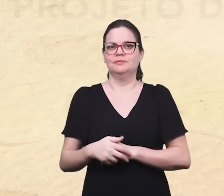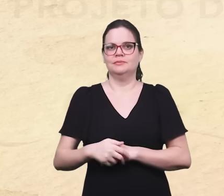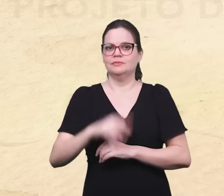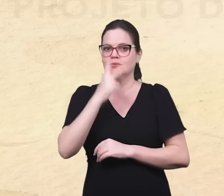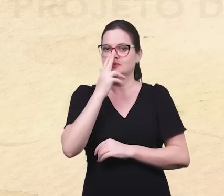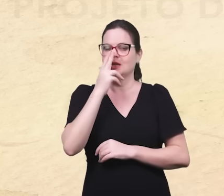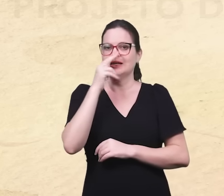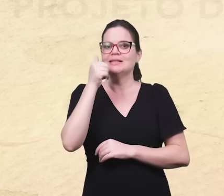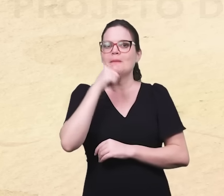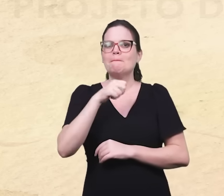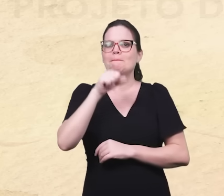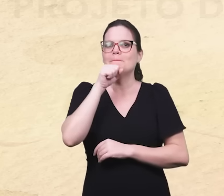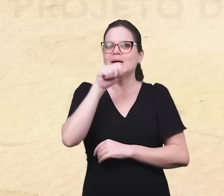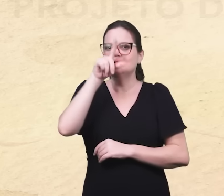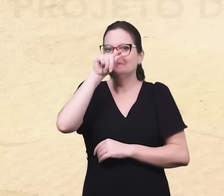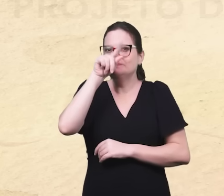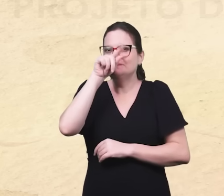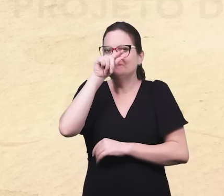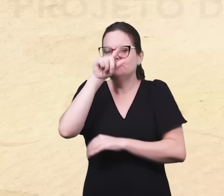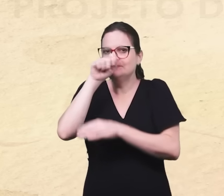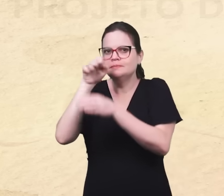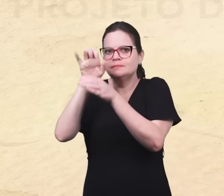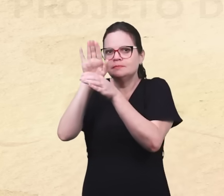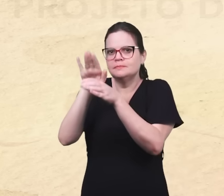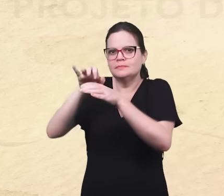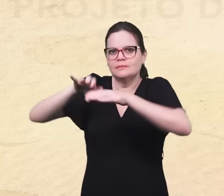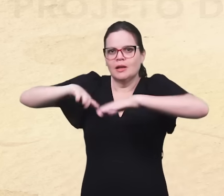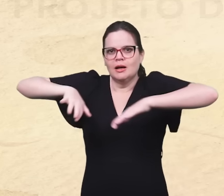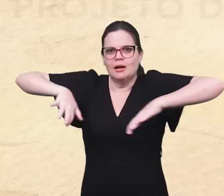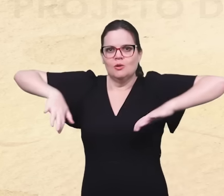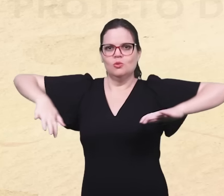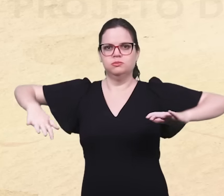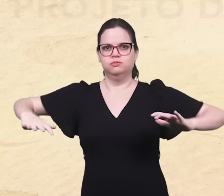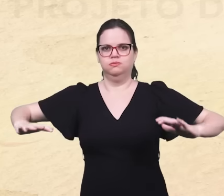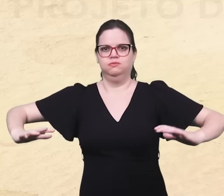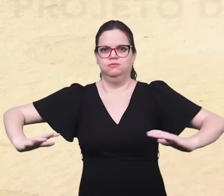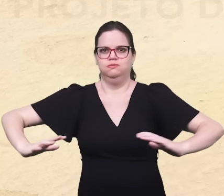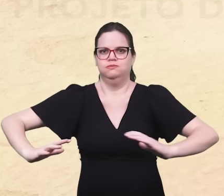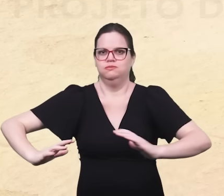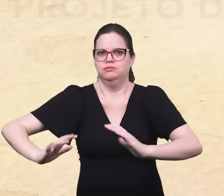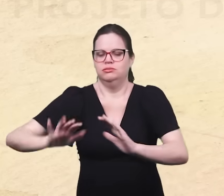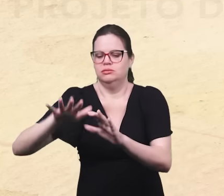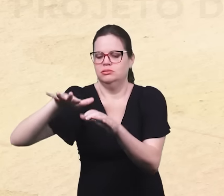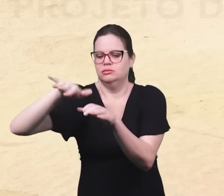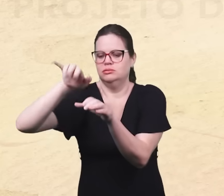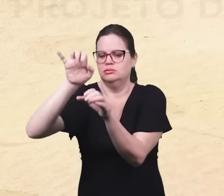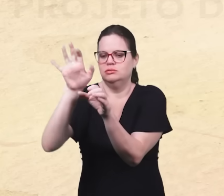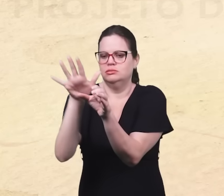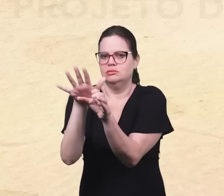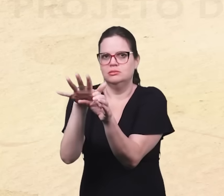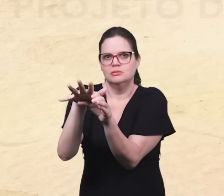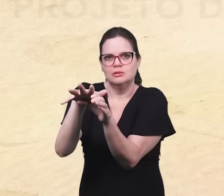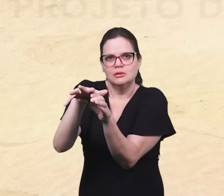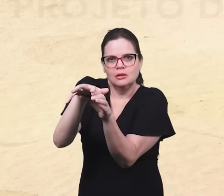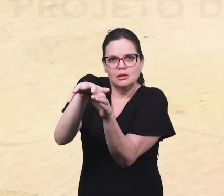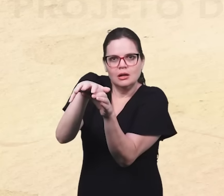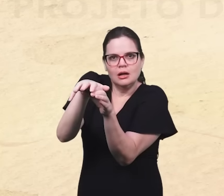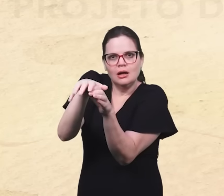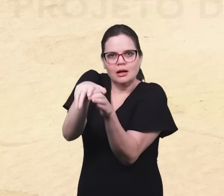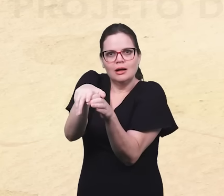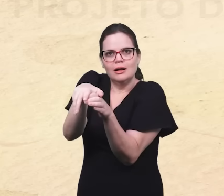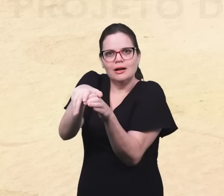ser a mãe, ela abre as asas e cobre todo o ninho, e faz um